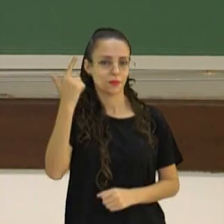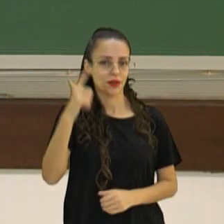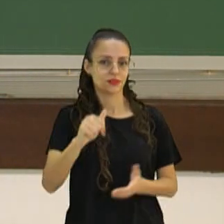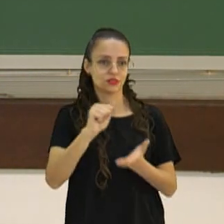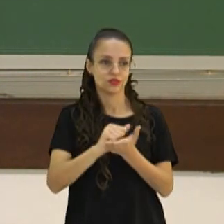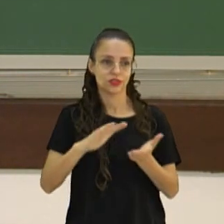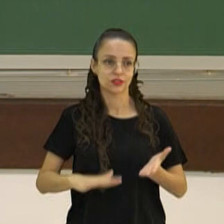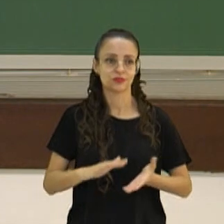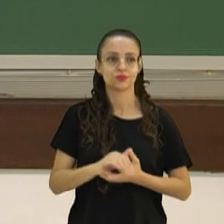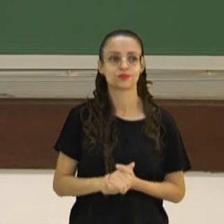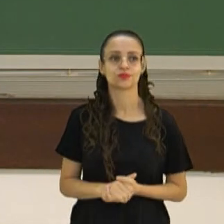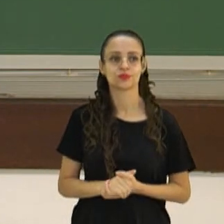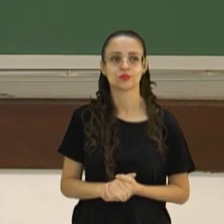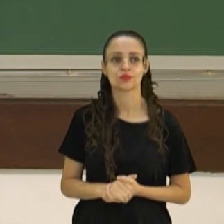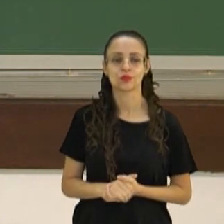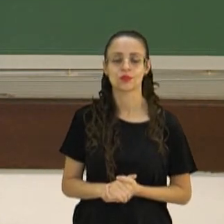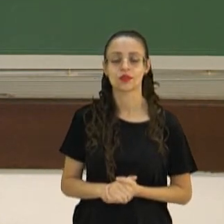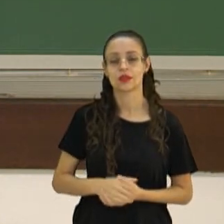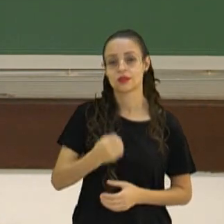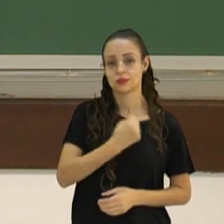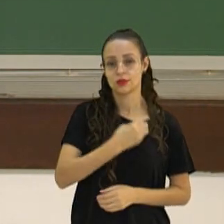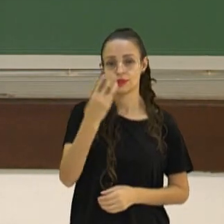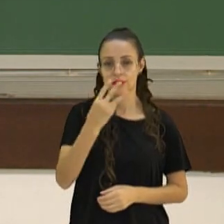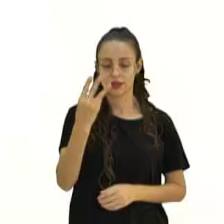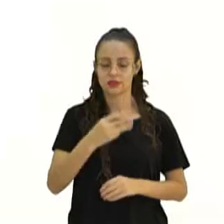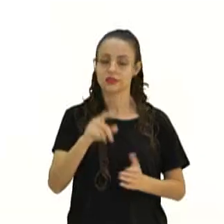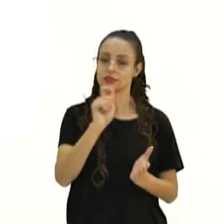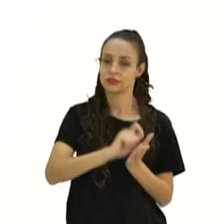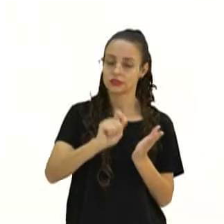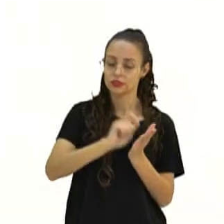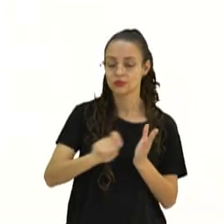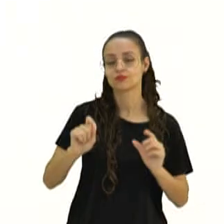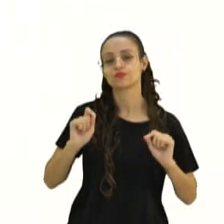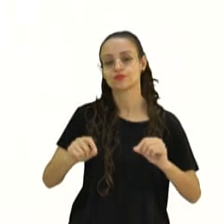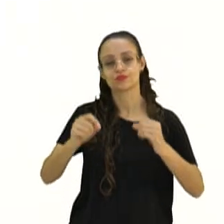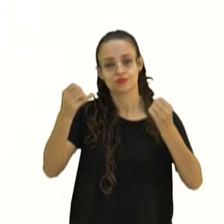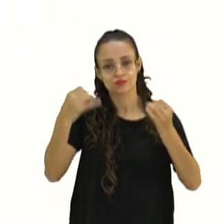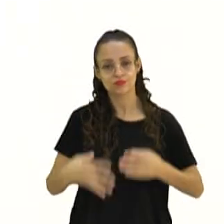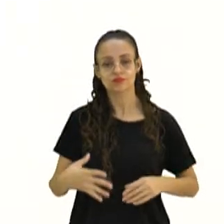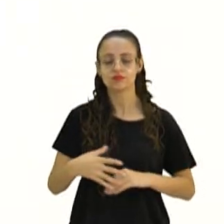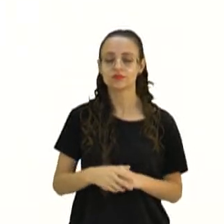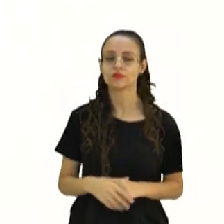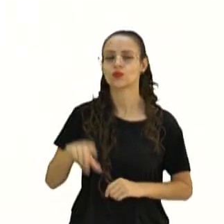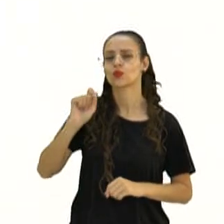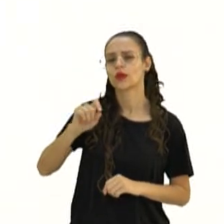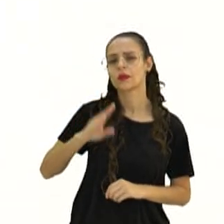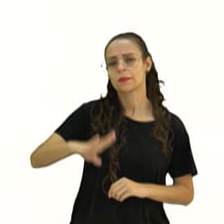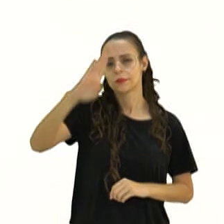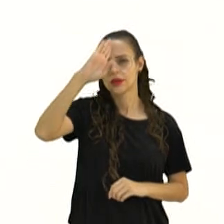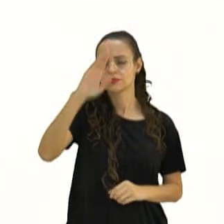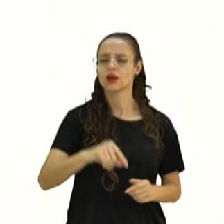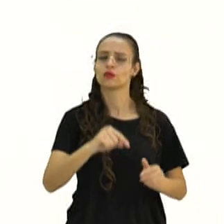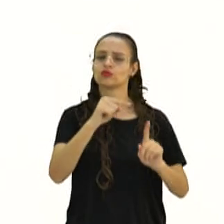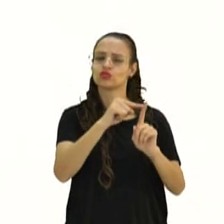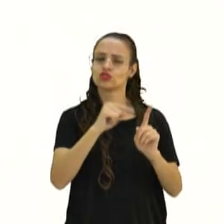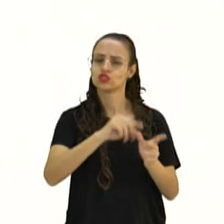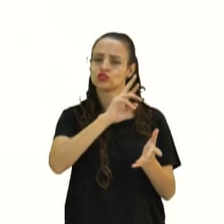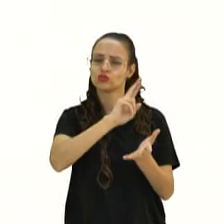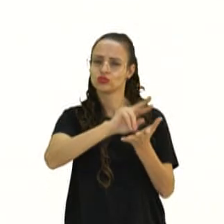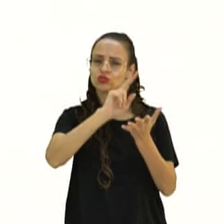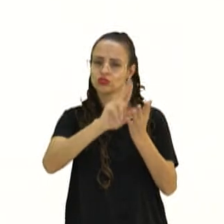a seguinte. Atividade número 3, lá, né, atividade descritiva, que fala o quê? Quais os principais estilos de